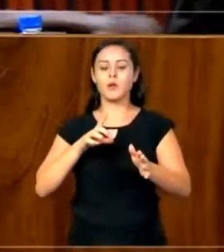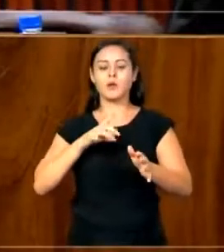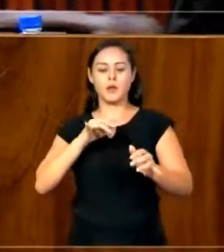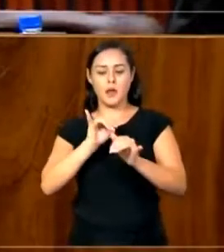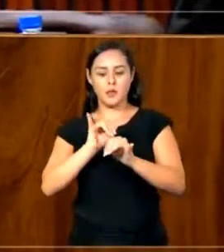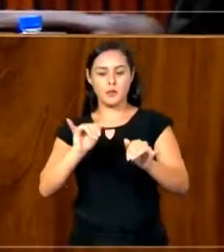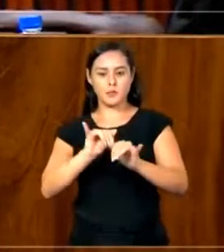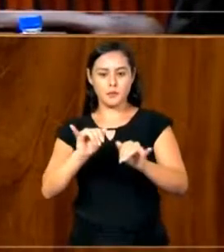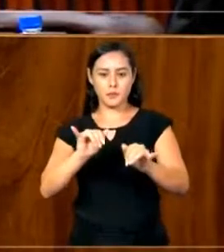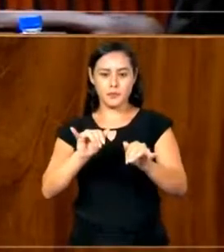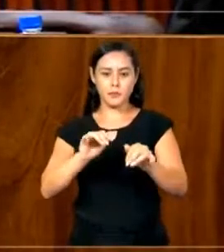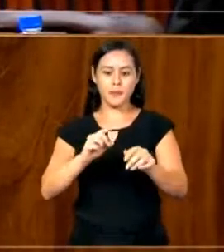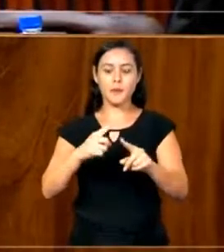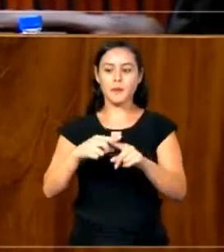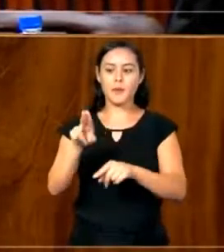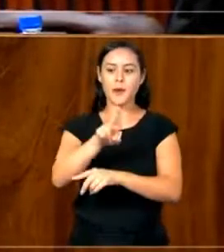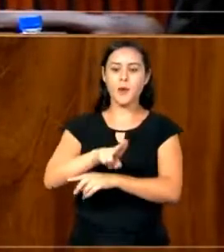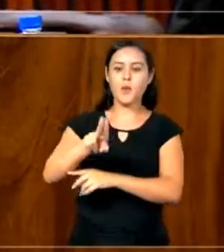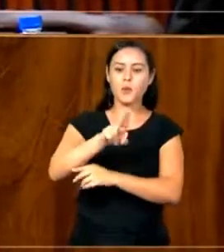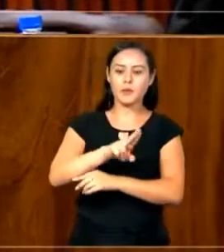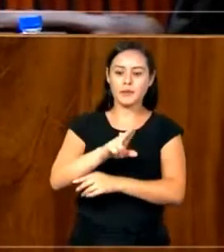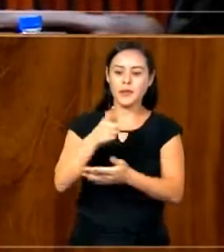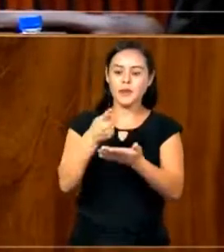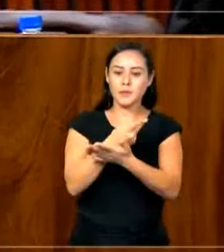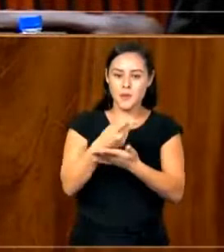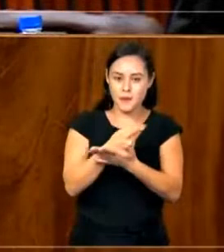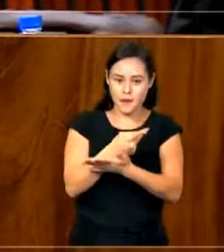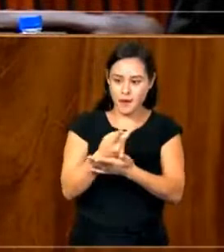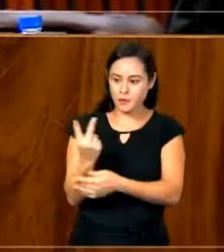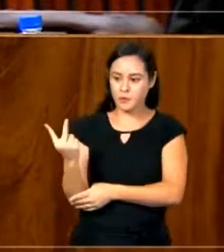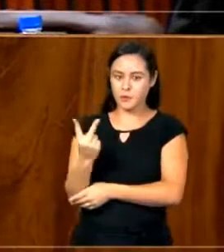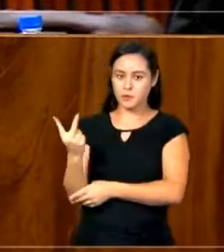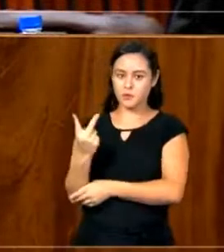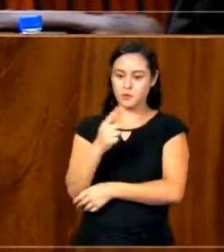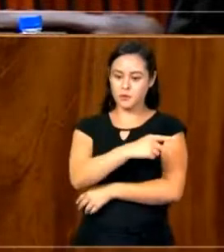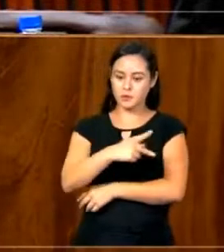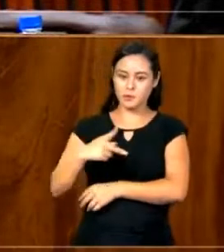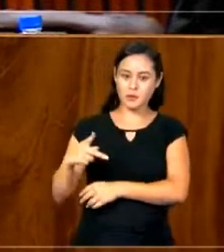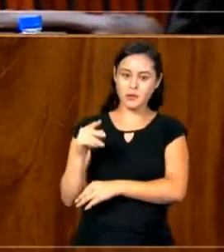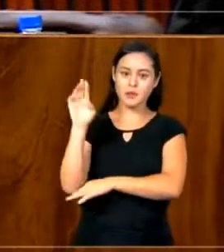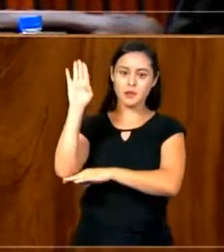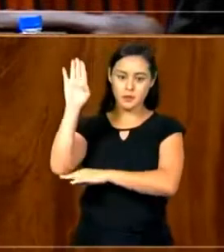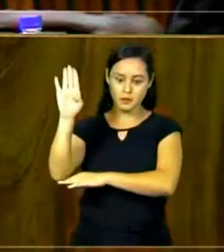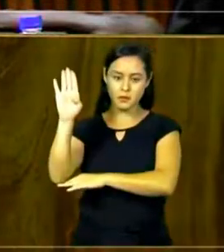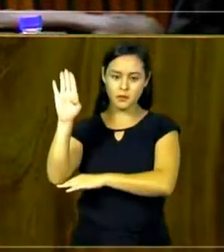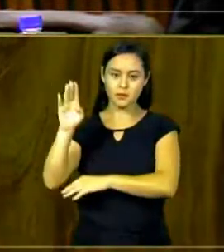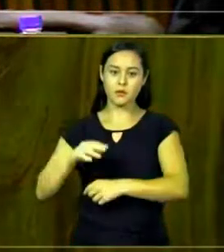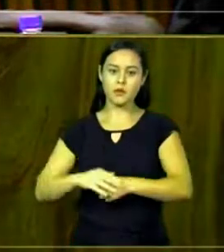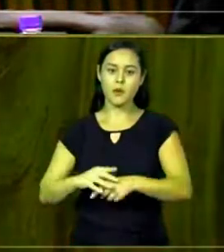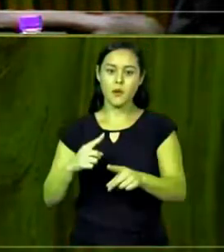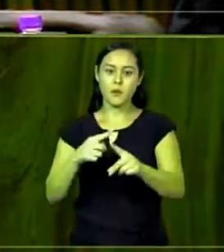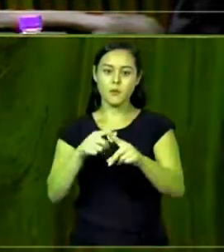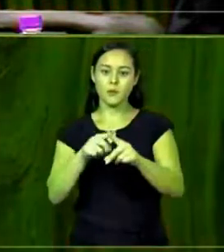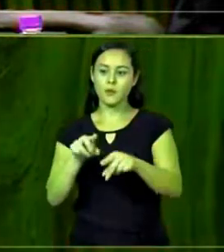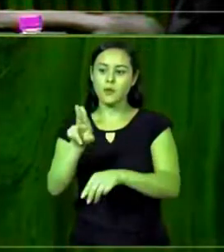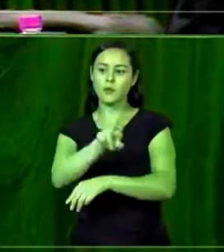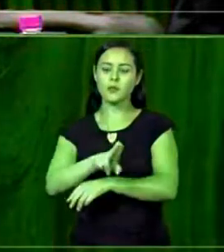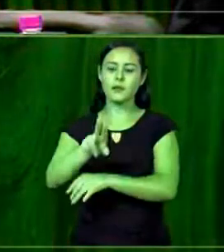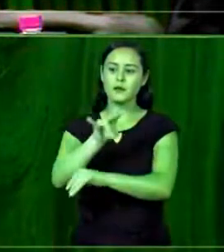utilizada ilicitamente pelos representados para, por meio de